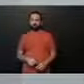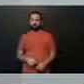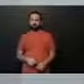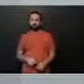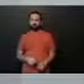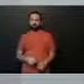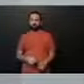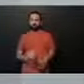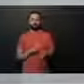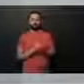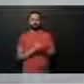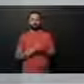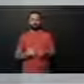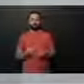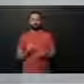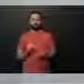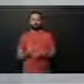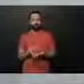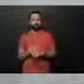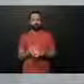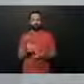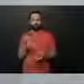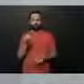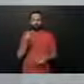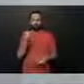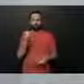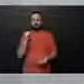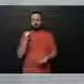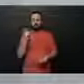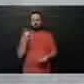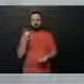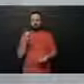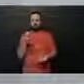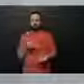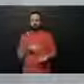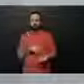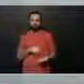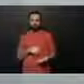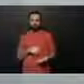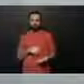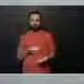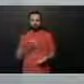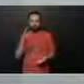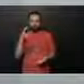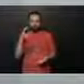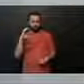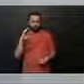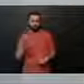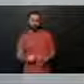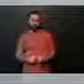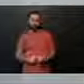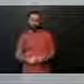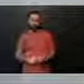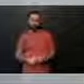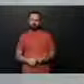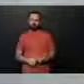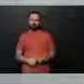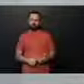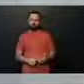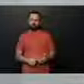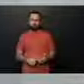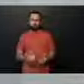Agora, lá na página 185 do seu material, o exercício C. Vamos lá.